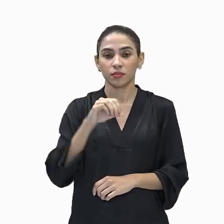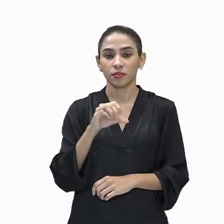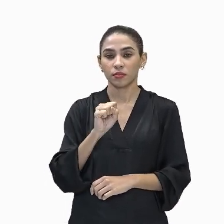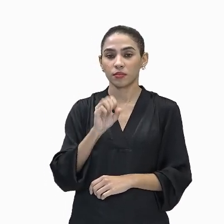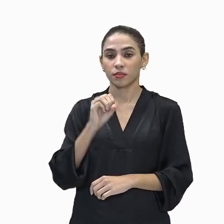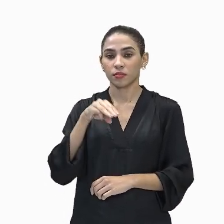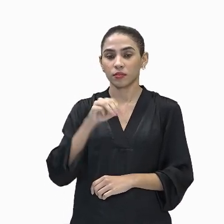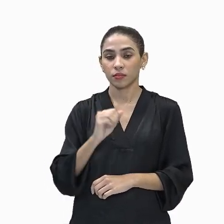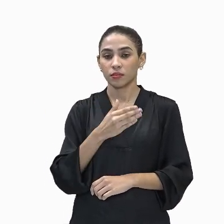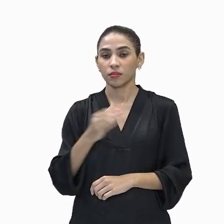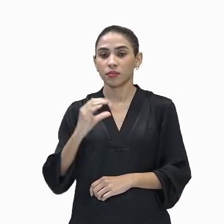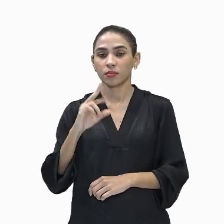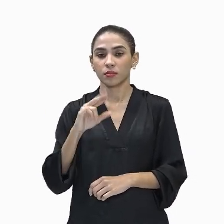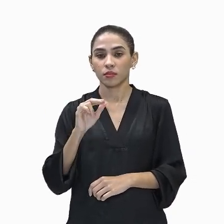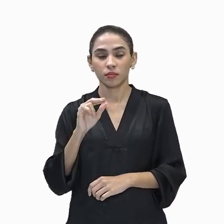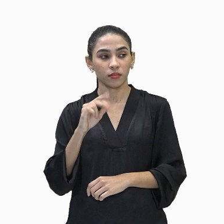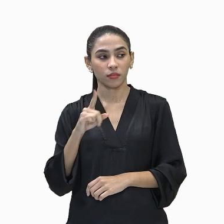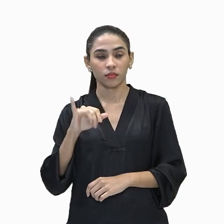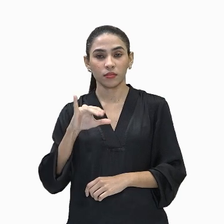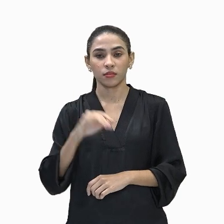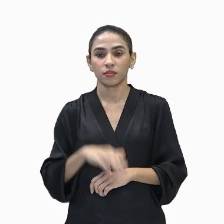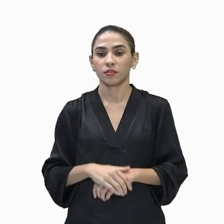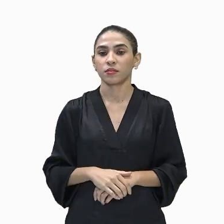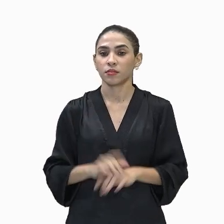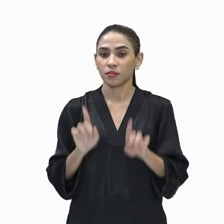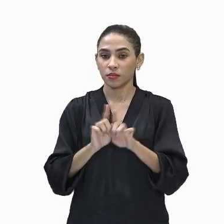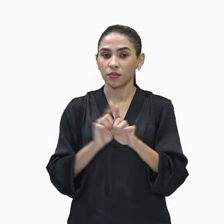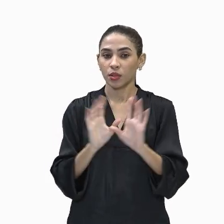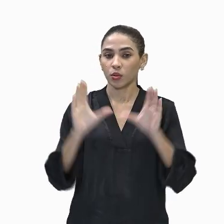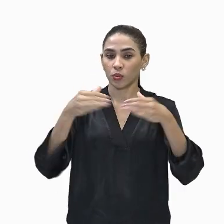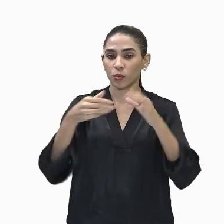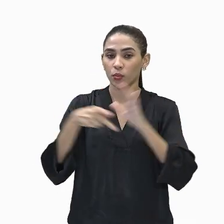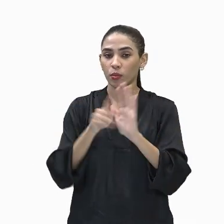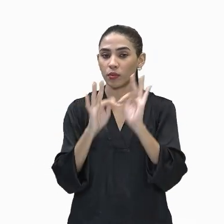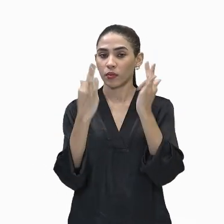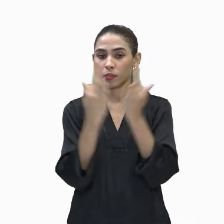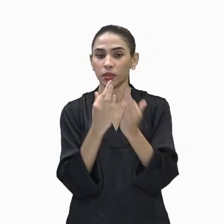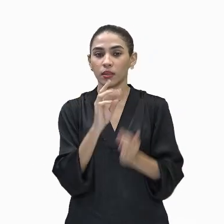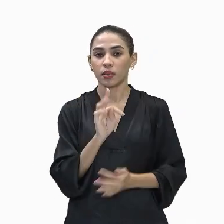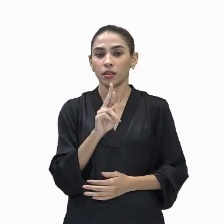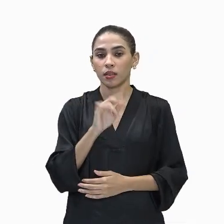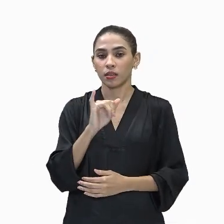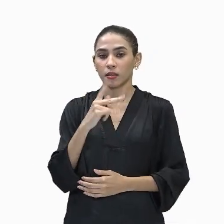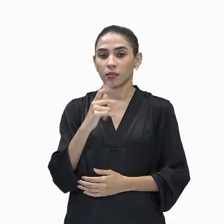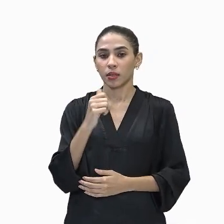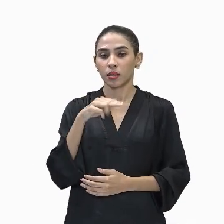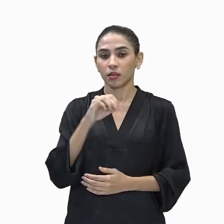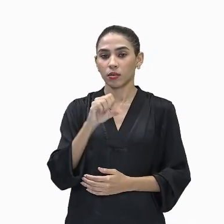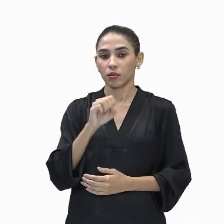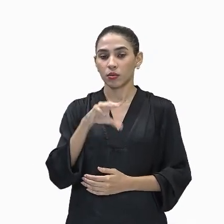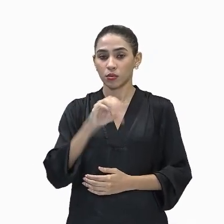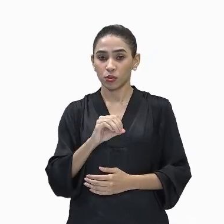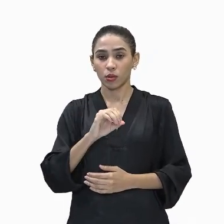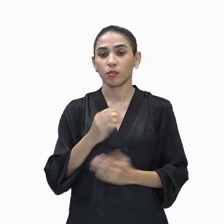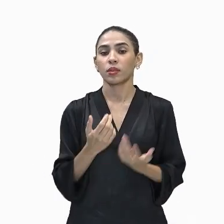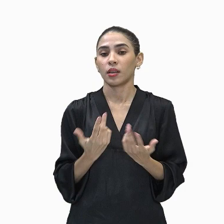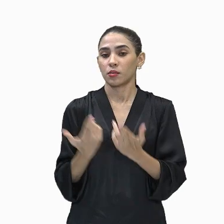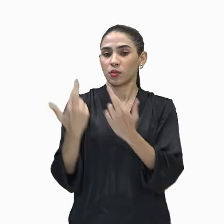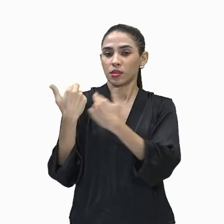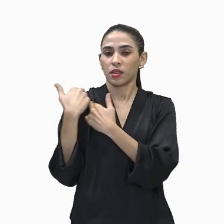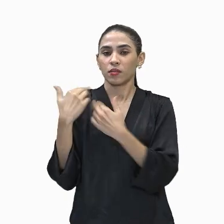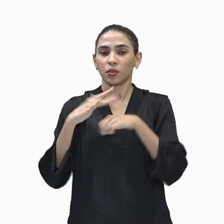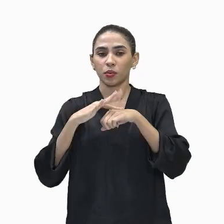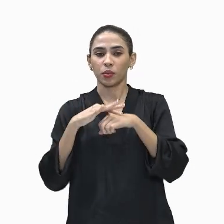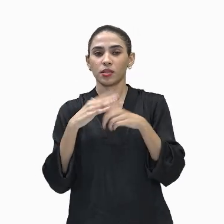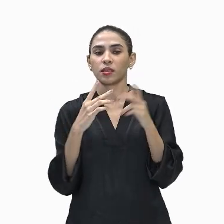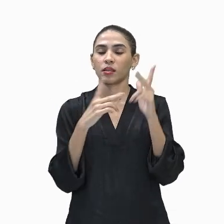um parasita da mesma família do Trypanosoma africano, responsável pela doença do sono. Então, nós